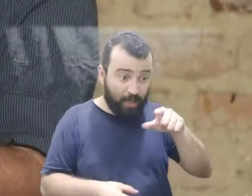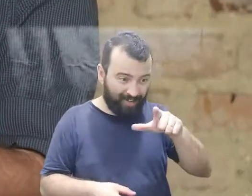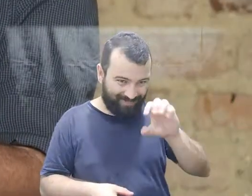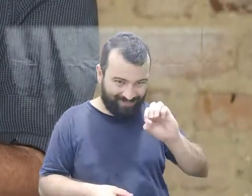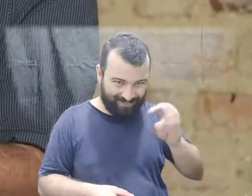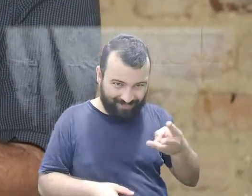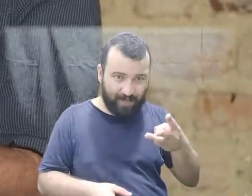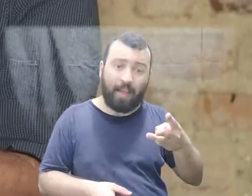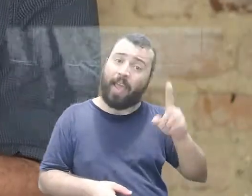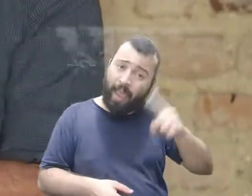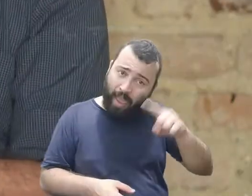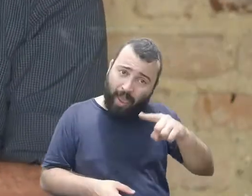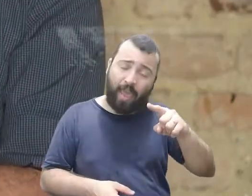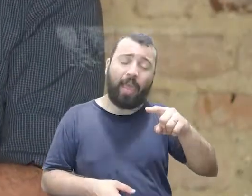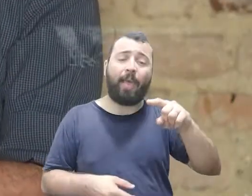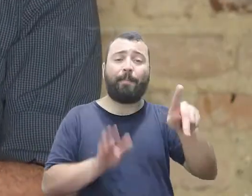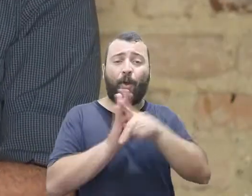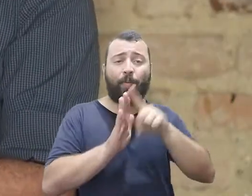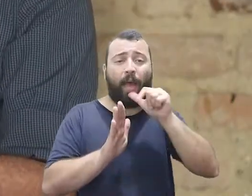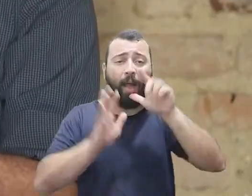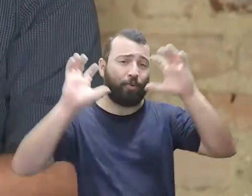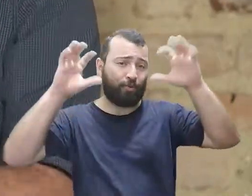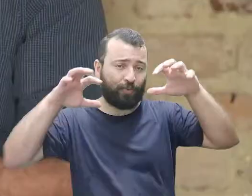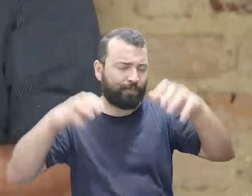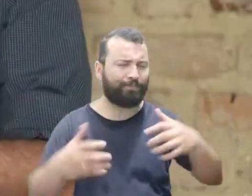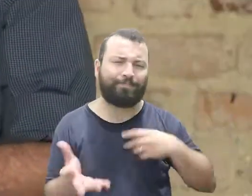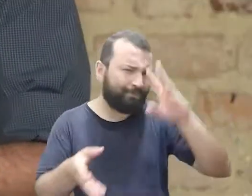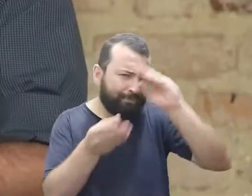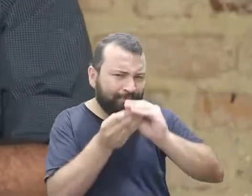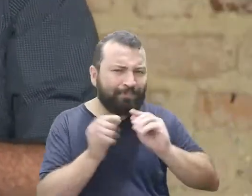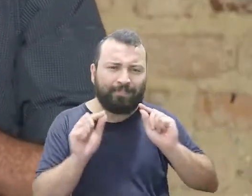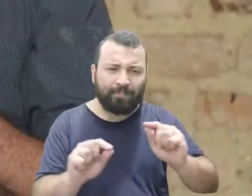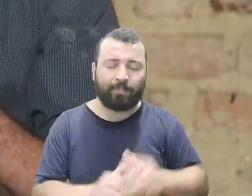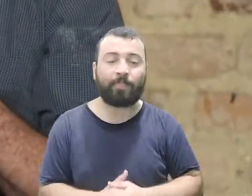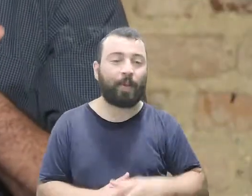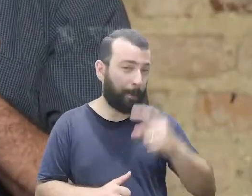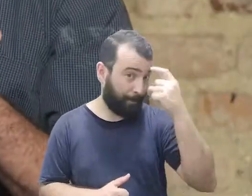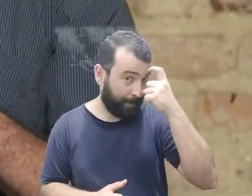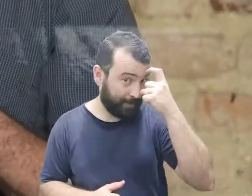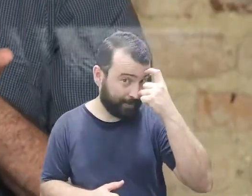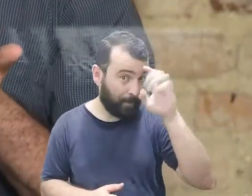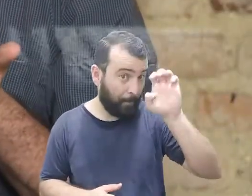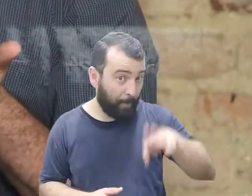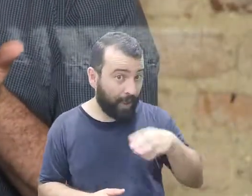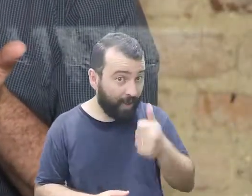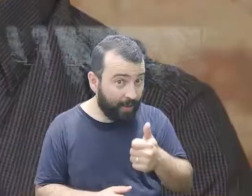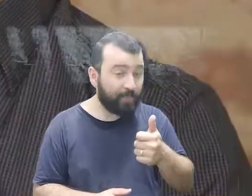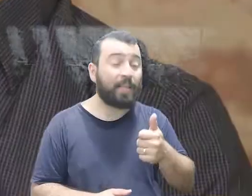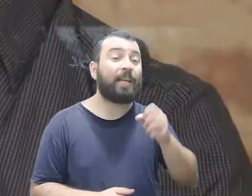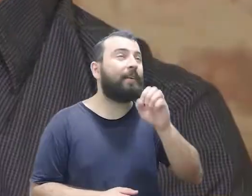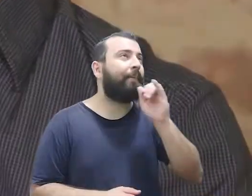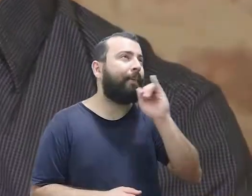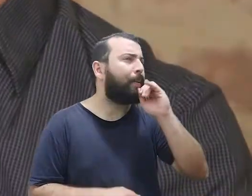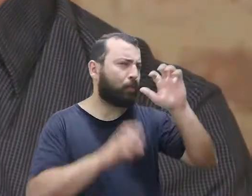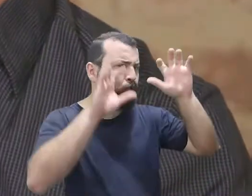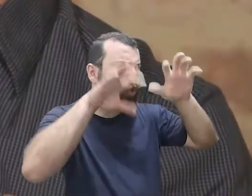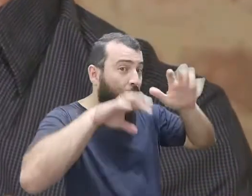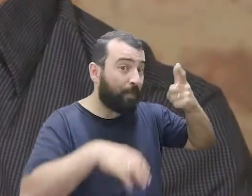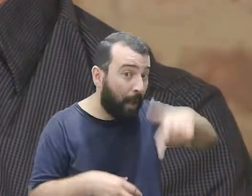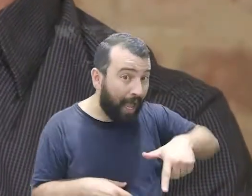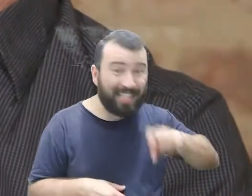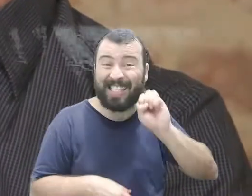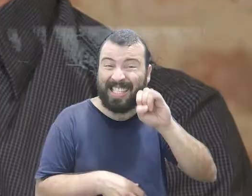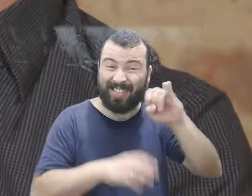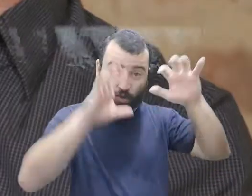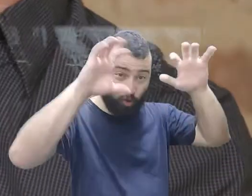esse carbonato de cálcio é o oxigênio da água da chuva. O que eu quero dizer com tudo isso? Pensa só, vamos supor que chova mais.